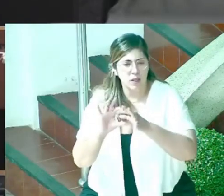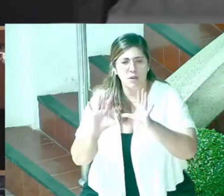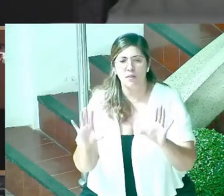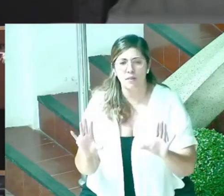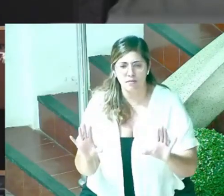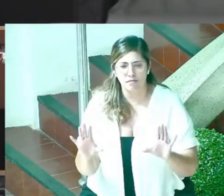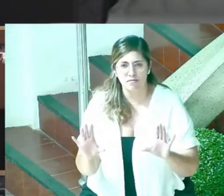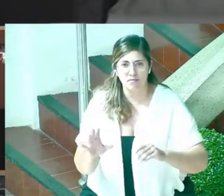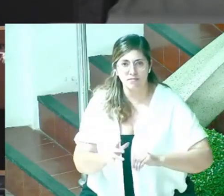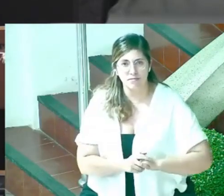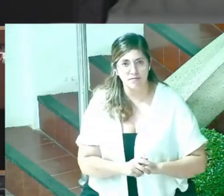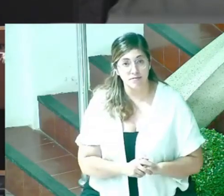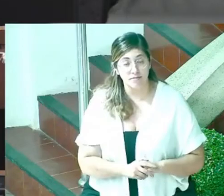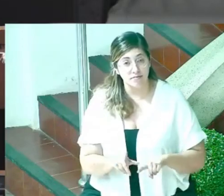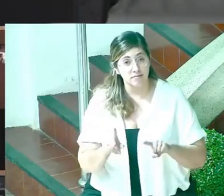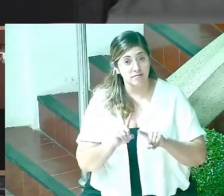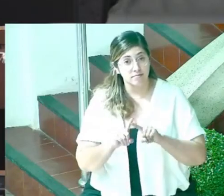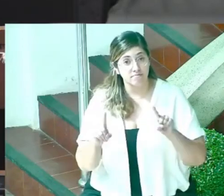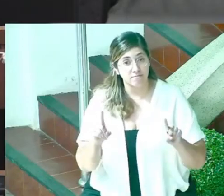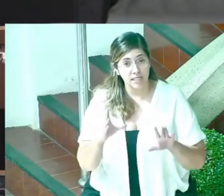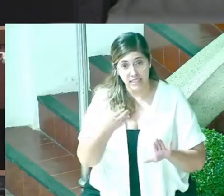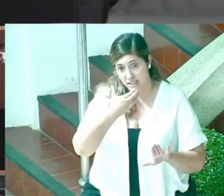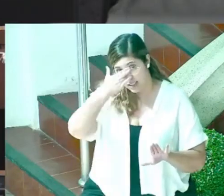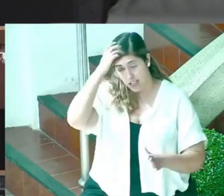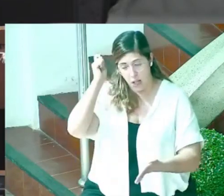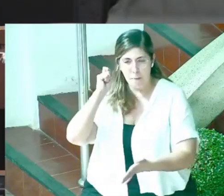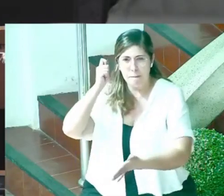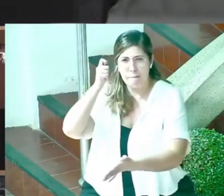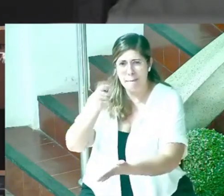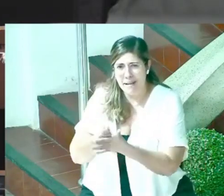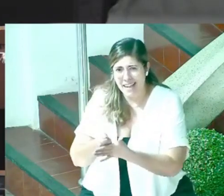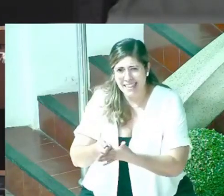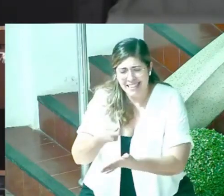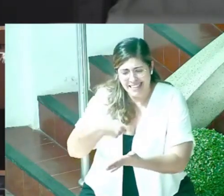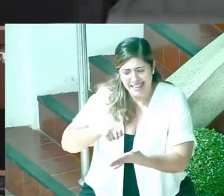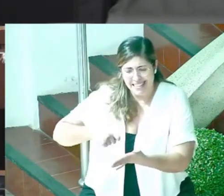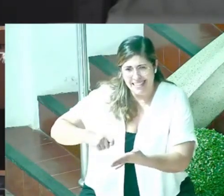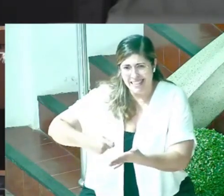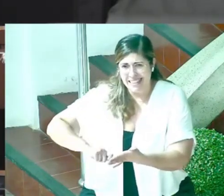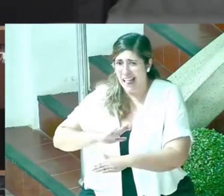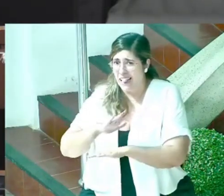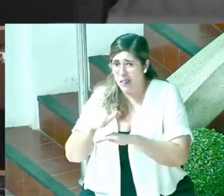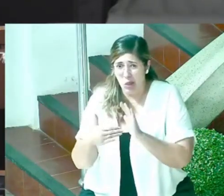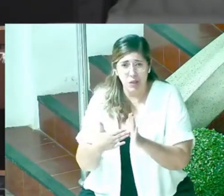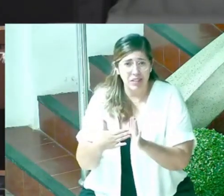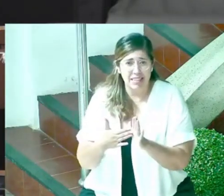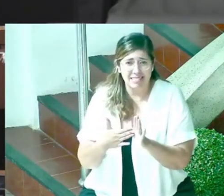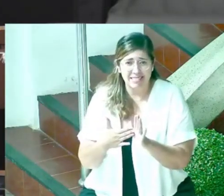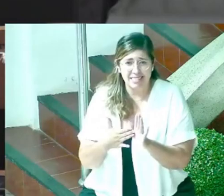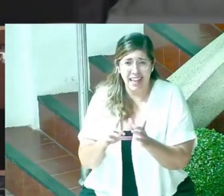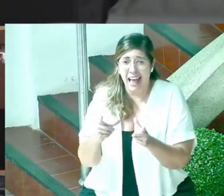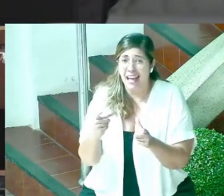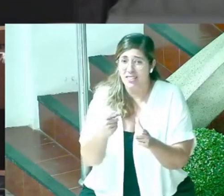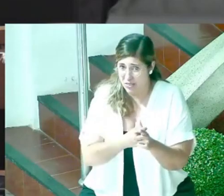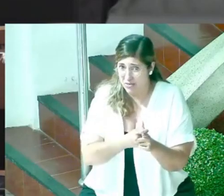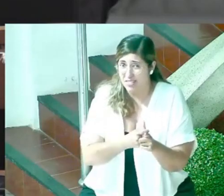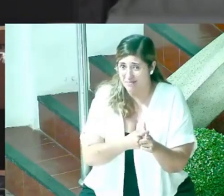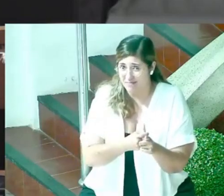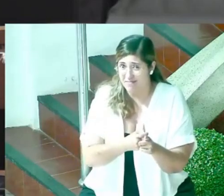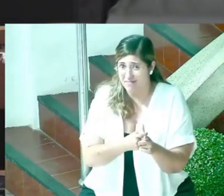pela nossa atitude de perdoar, ou Deus não libera o seu perdão sobre nós, dependendo naquilo que nós